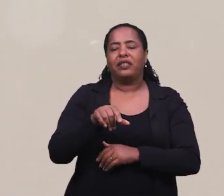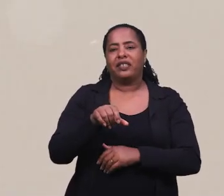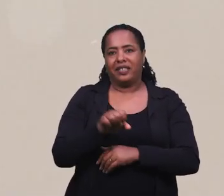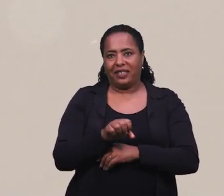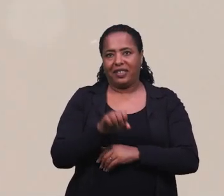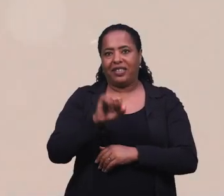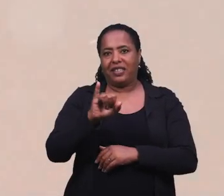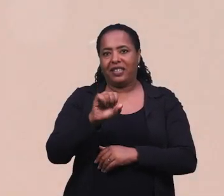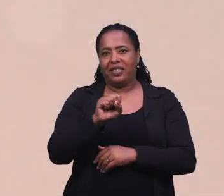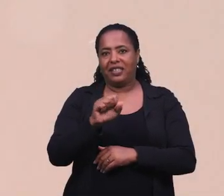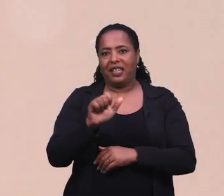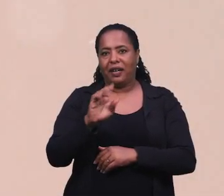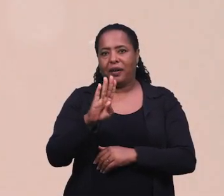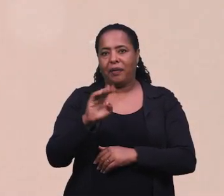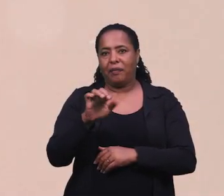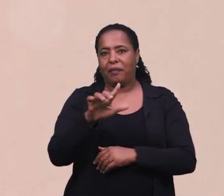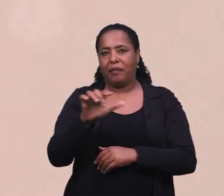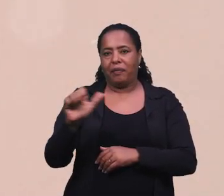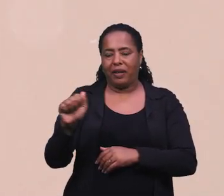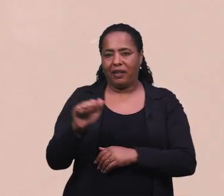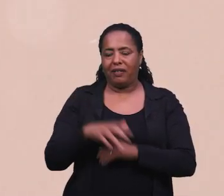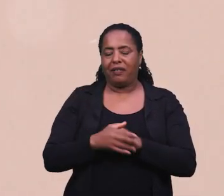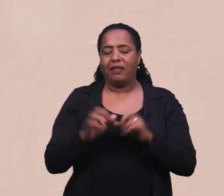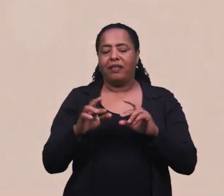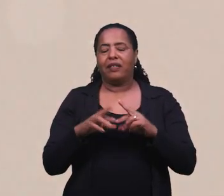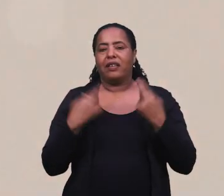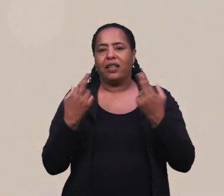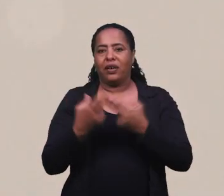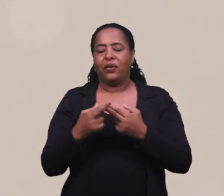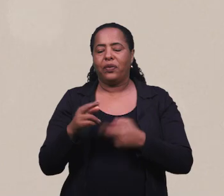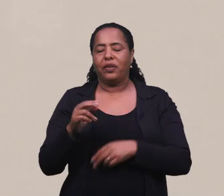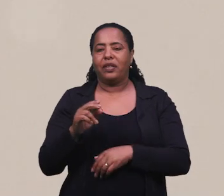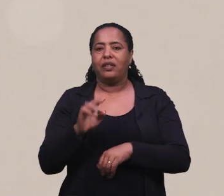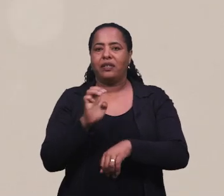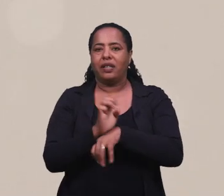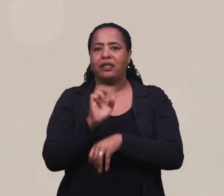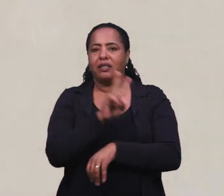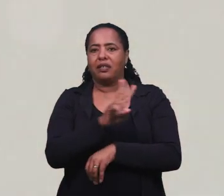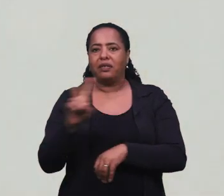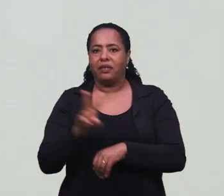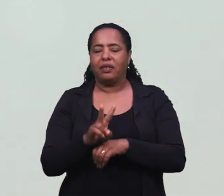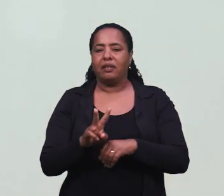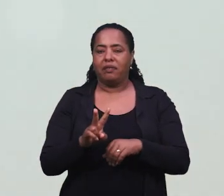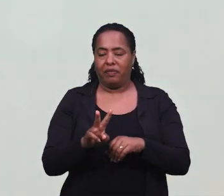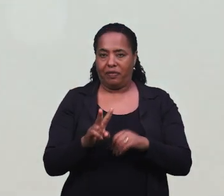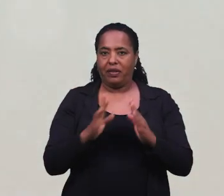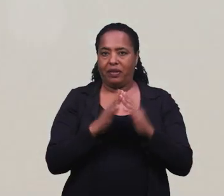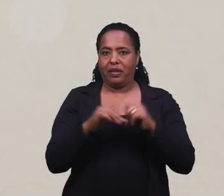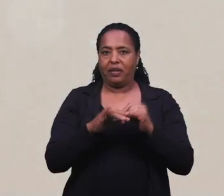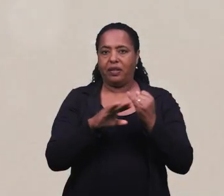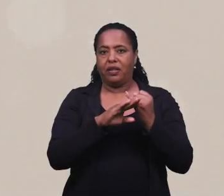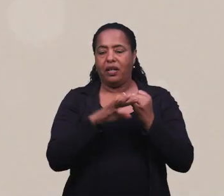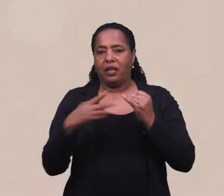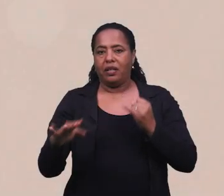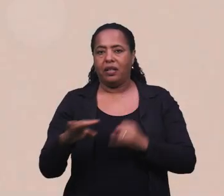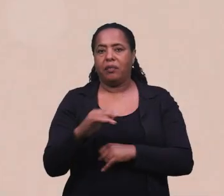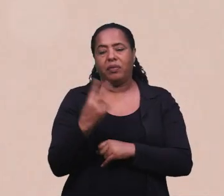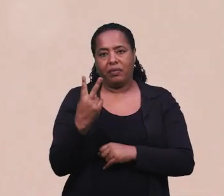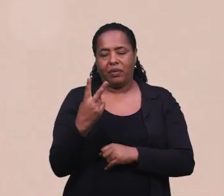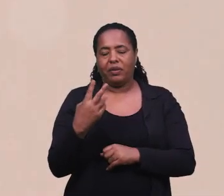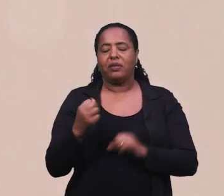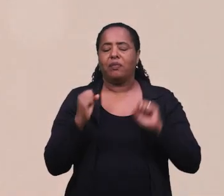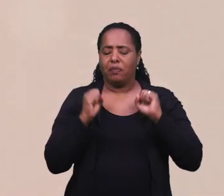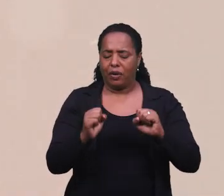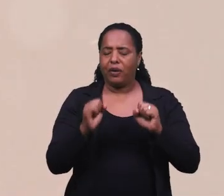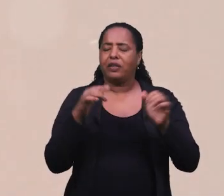Então, ela precisa, muitas vezes, para continuar realizando essa atividade, de um auxílio, de uma pessoa que auxilie a ela, trabalhem